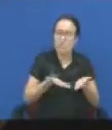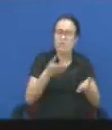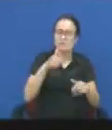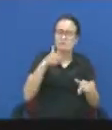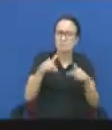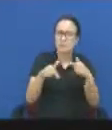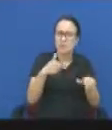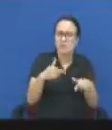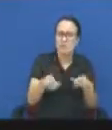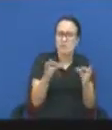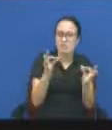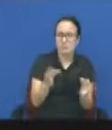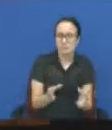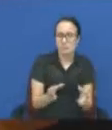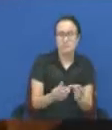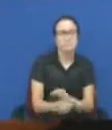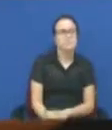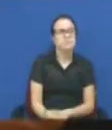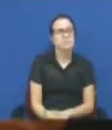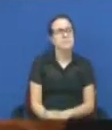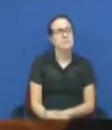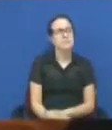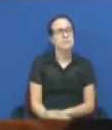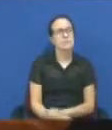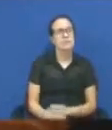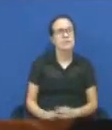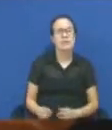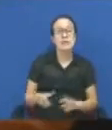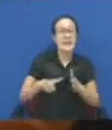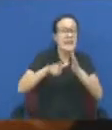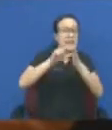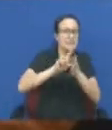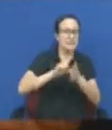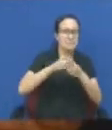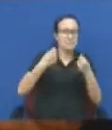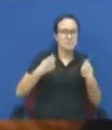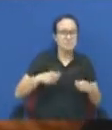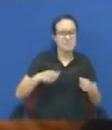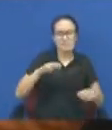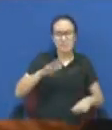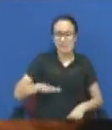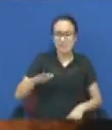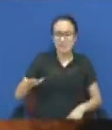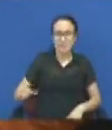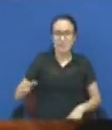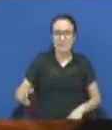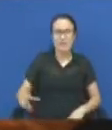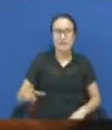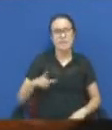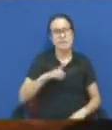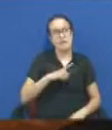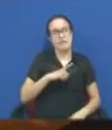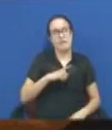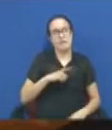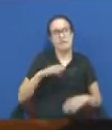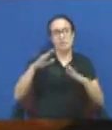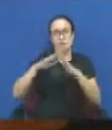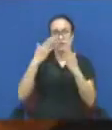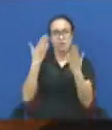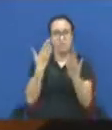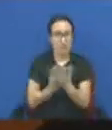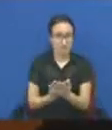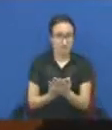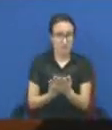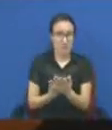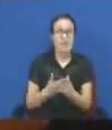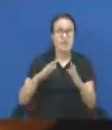uso. E antes de tudo, na verdade, nós temos que garantir que essas crianças tenham escola. E tenham escola